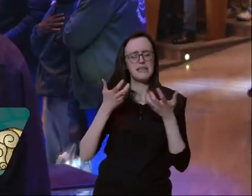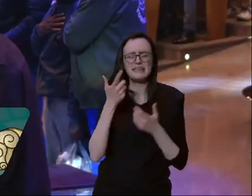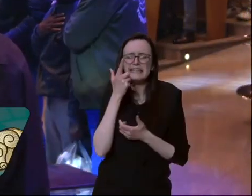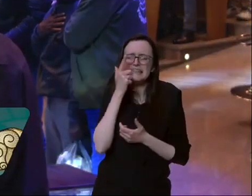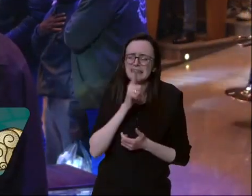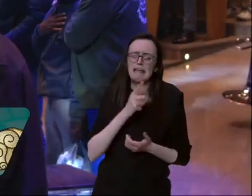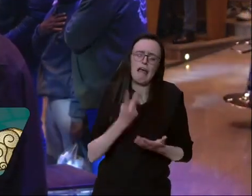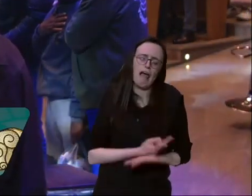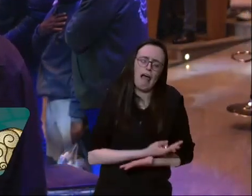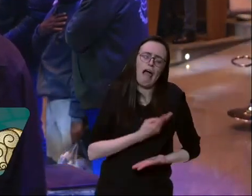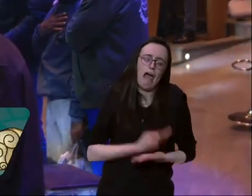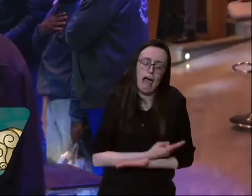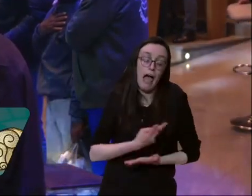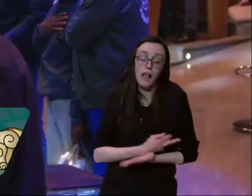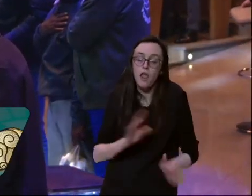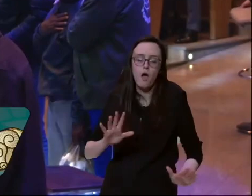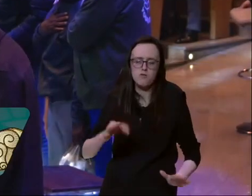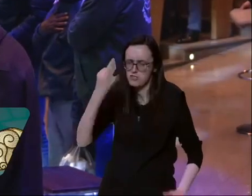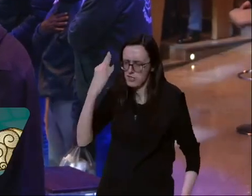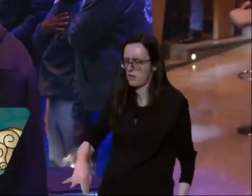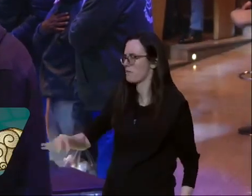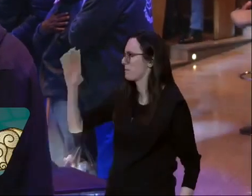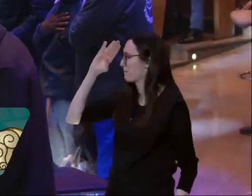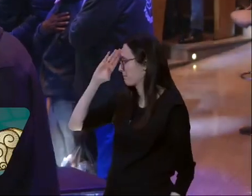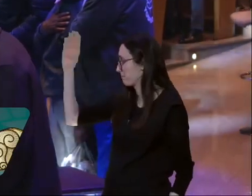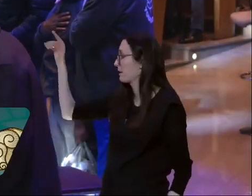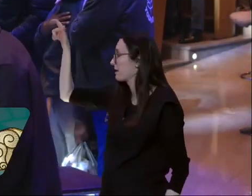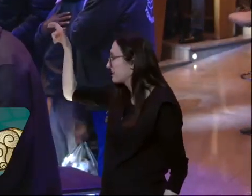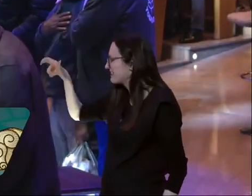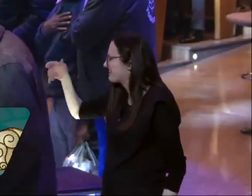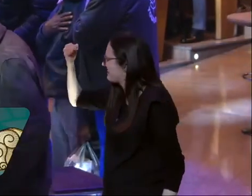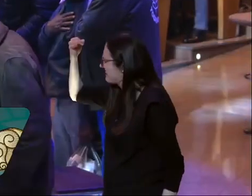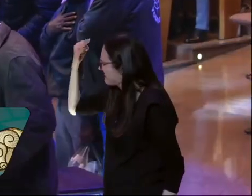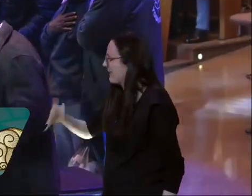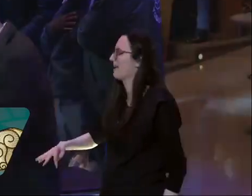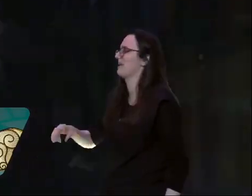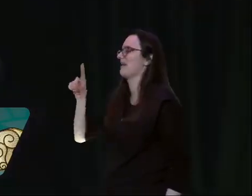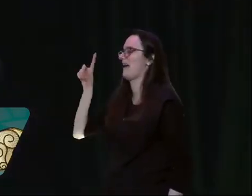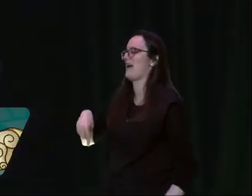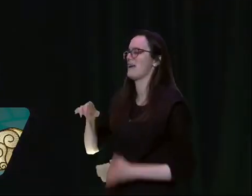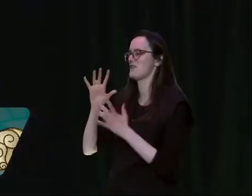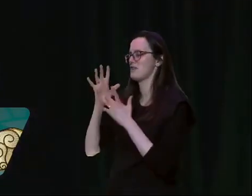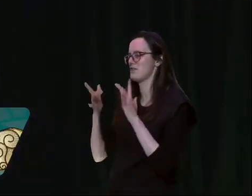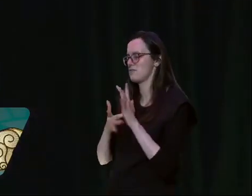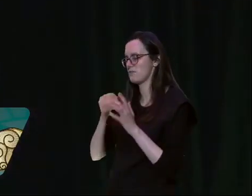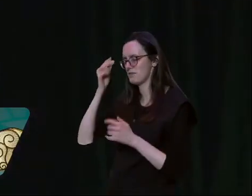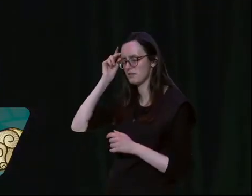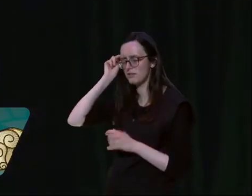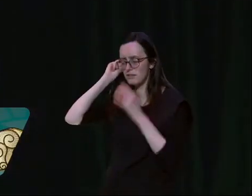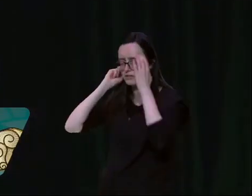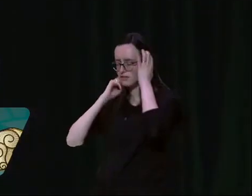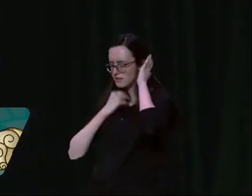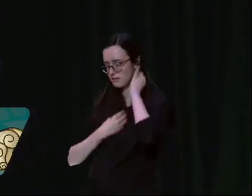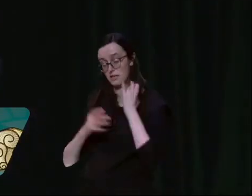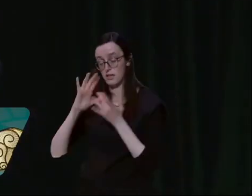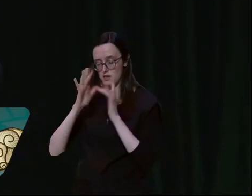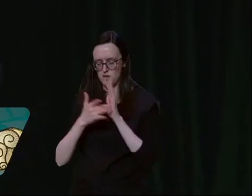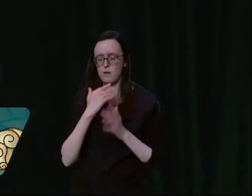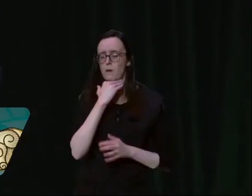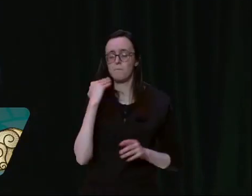acertar, indo na pessoa certa, que é o Senhor Jesus. Aquele que morreu, mas